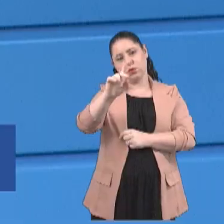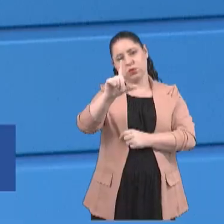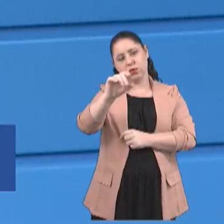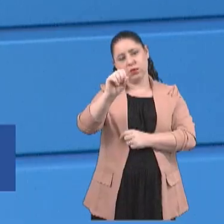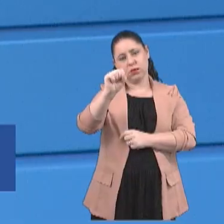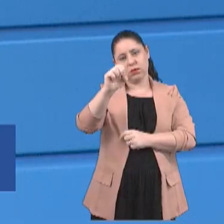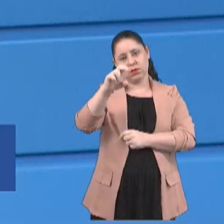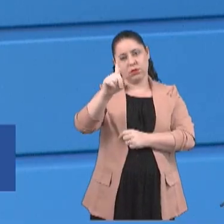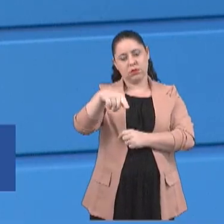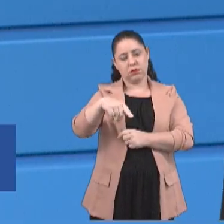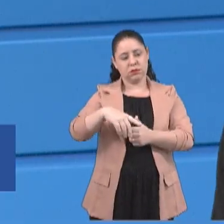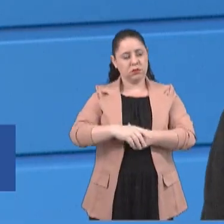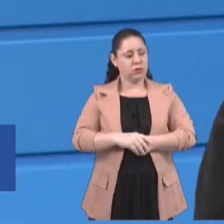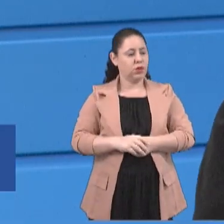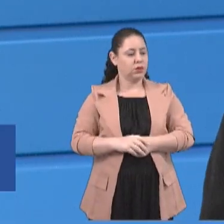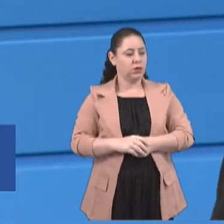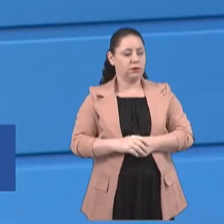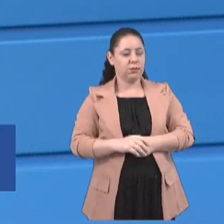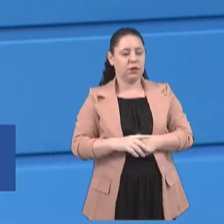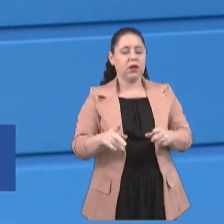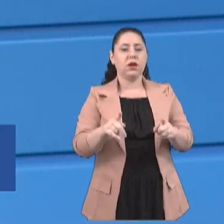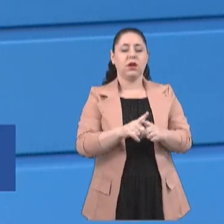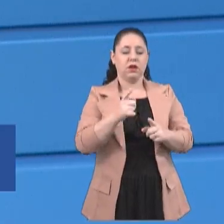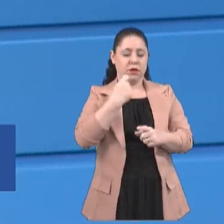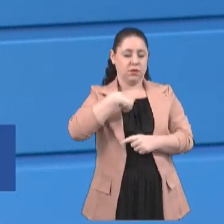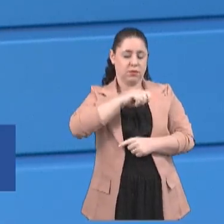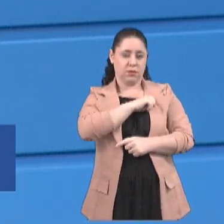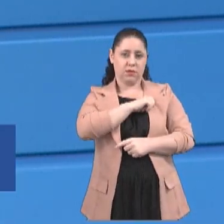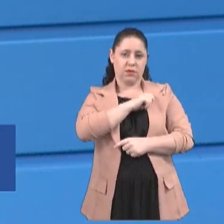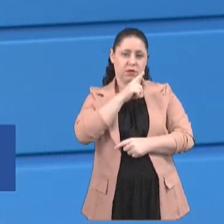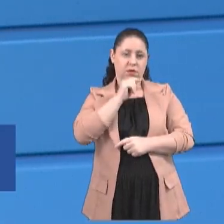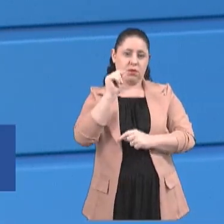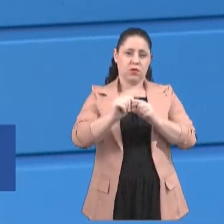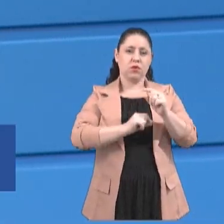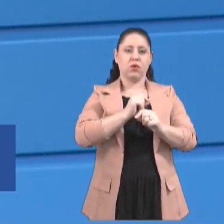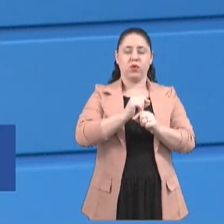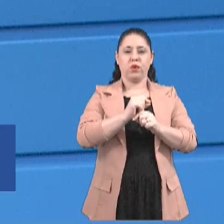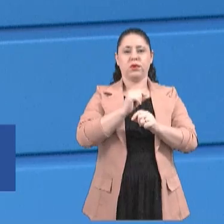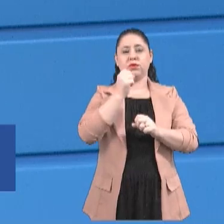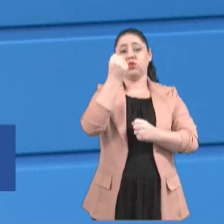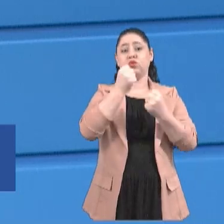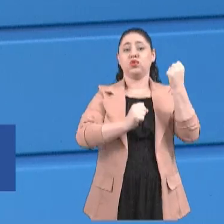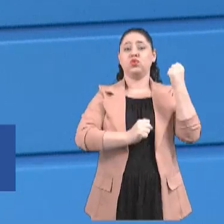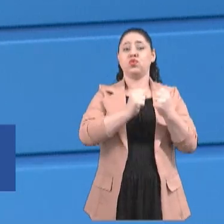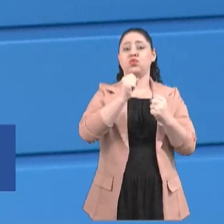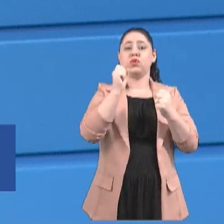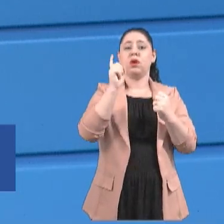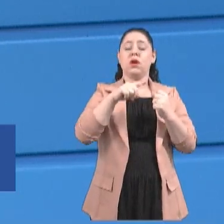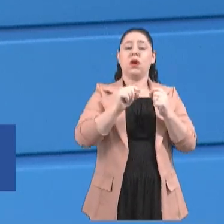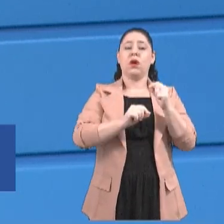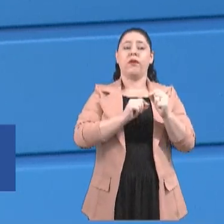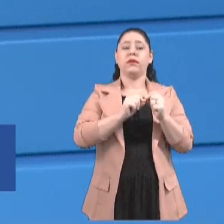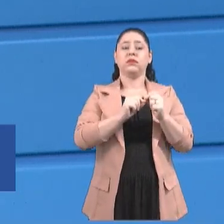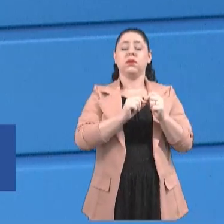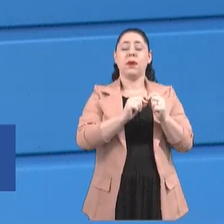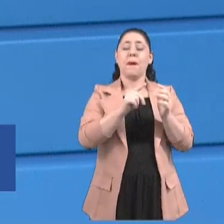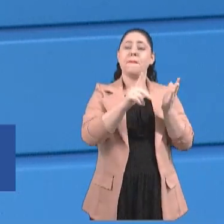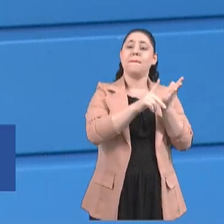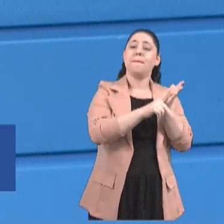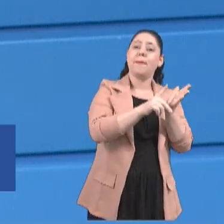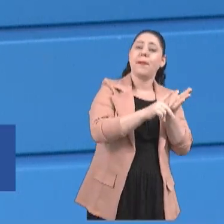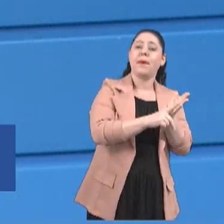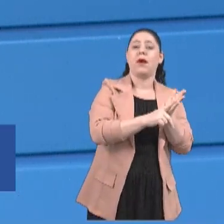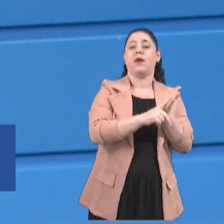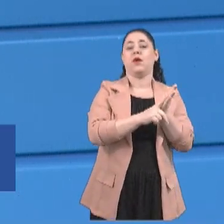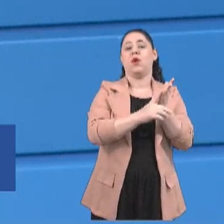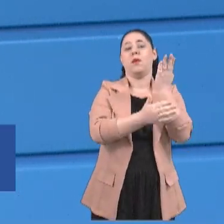do processo de industrialização com as indústrias de papel e celulose